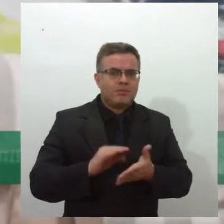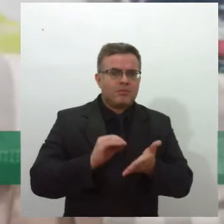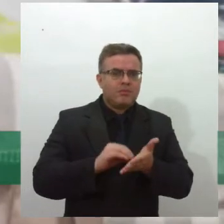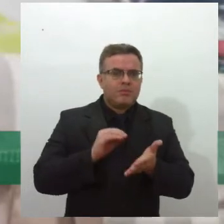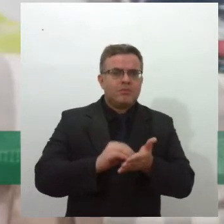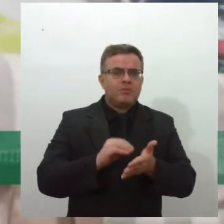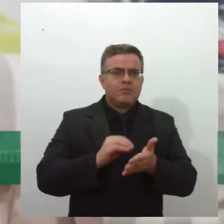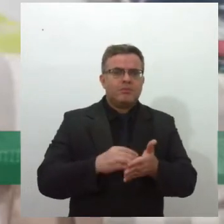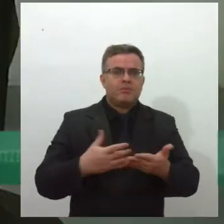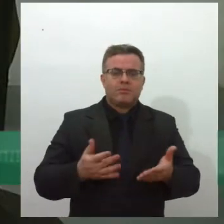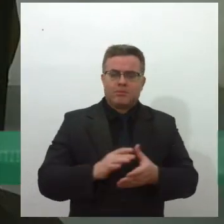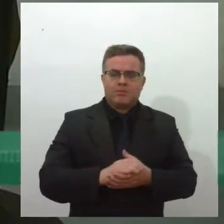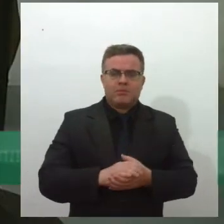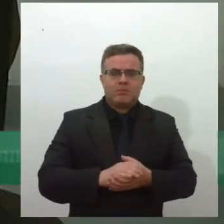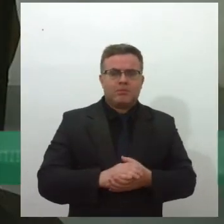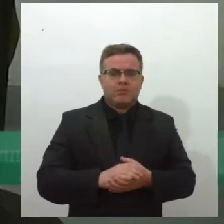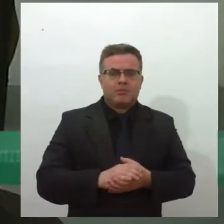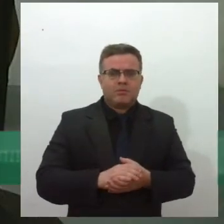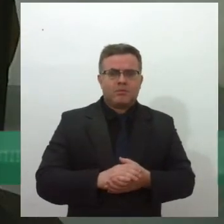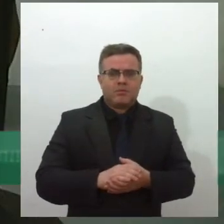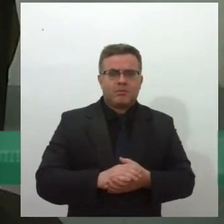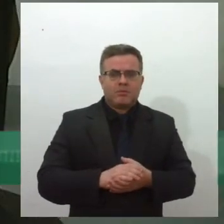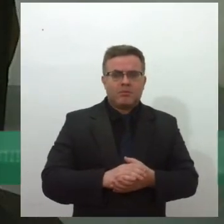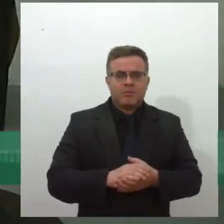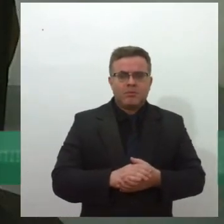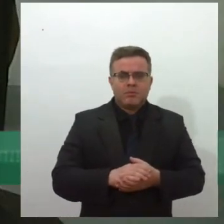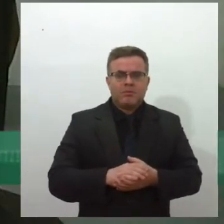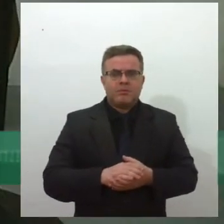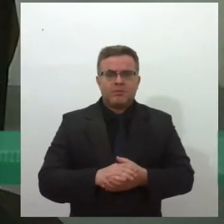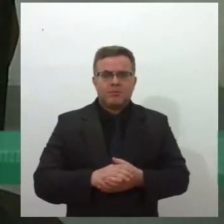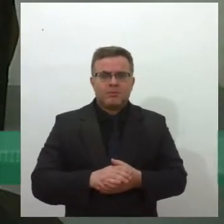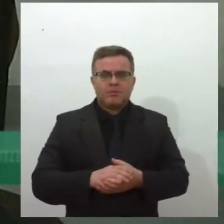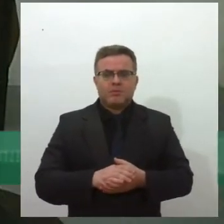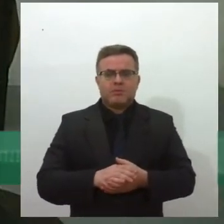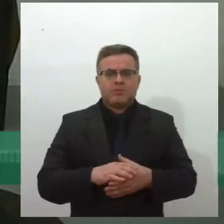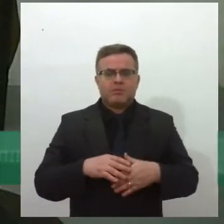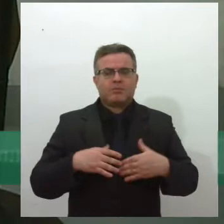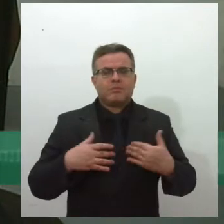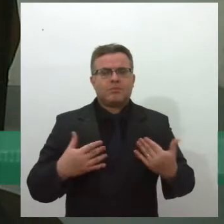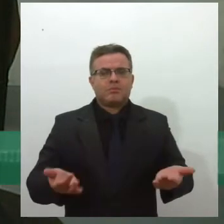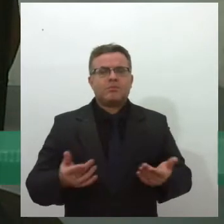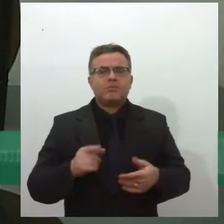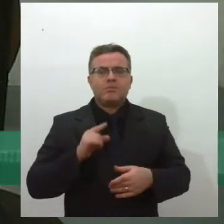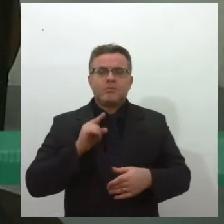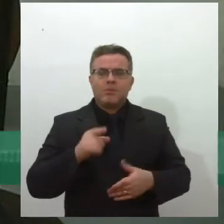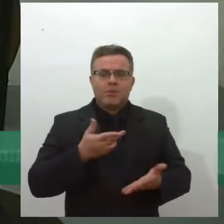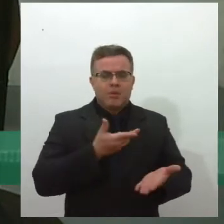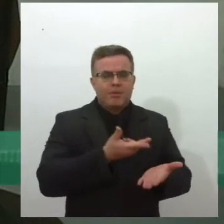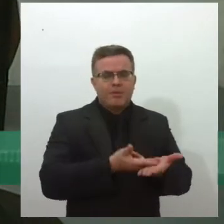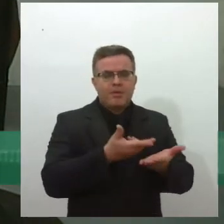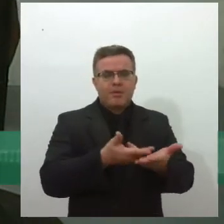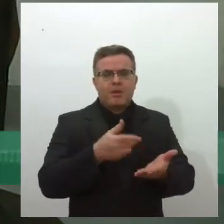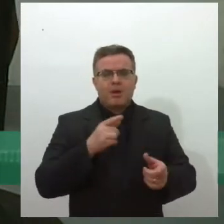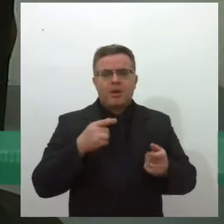reabilitação. Marcos, com relação a esses pacientes, né, o que é que você indica, né?